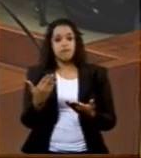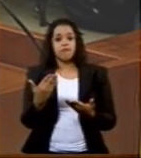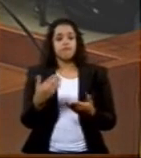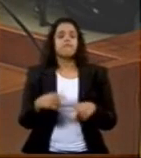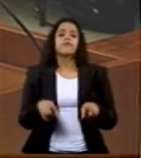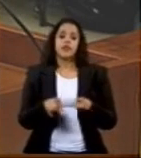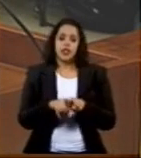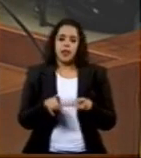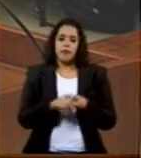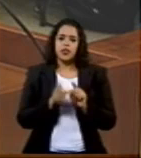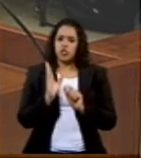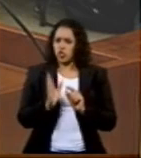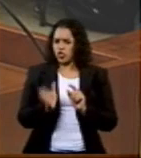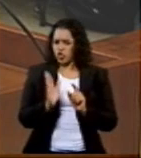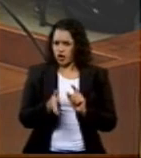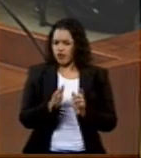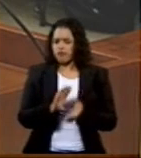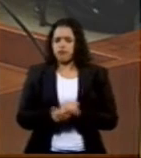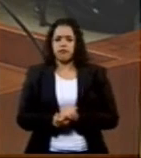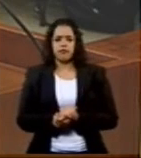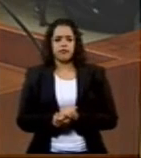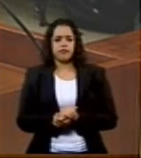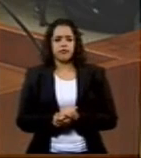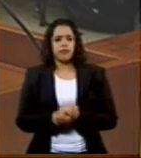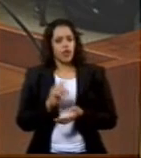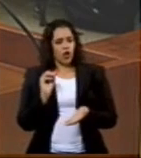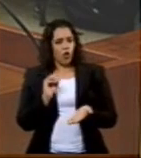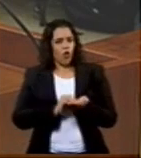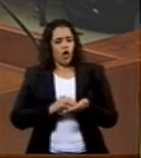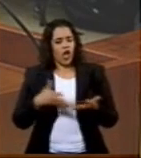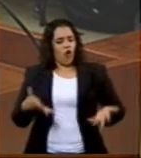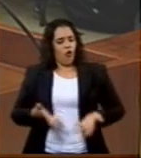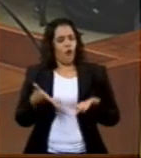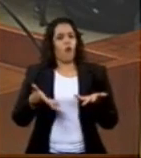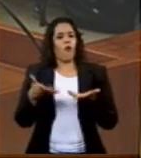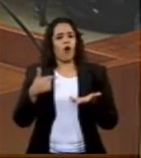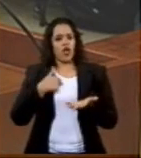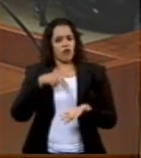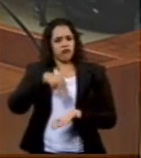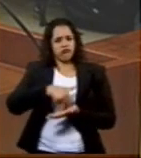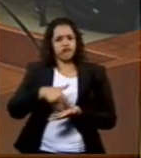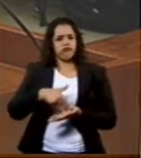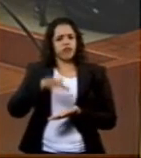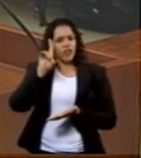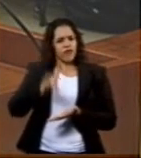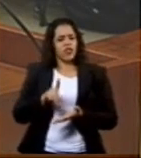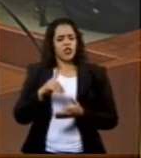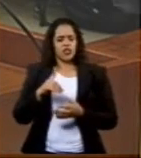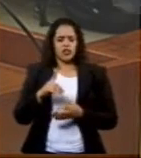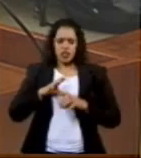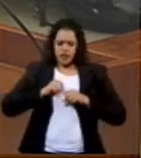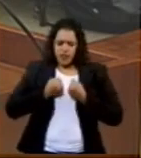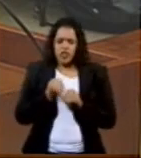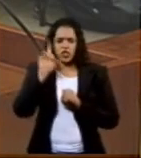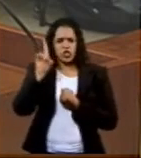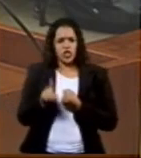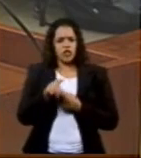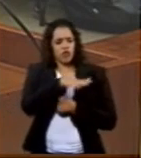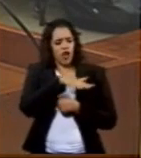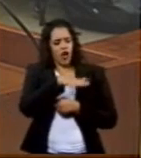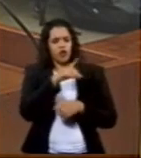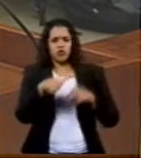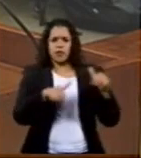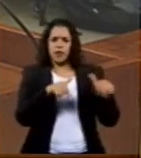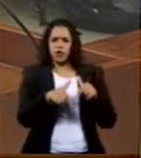e, desde já, registro a minha honra e satisfação em defender direitos tão relevantes à categoria dos